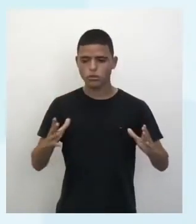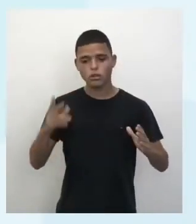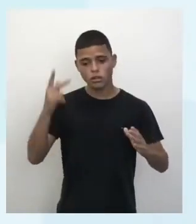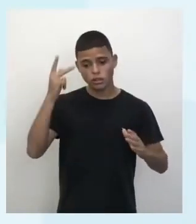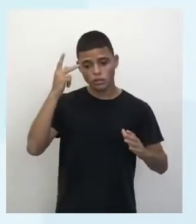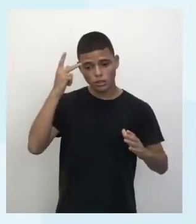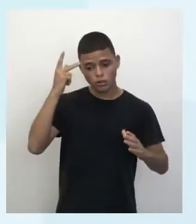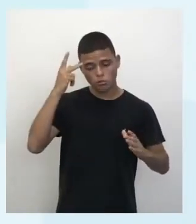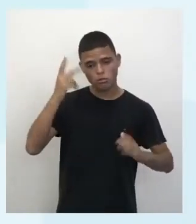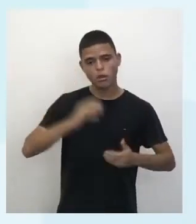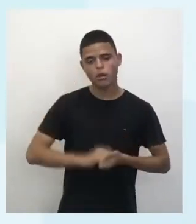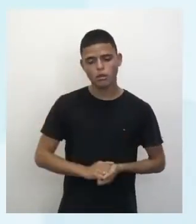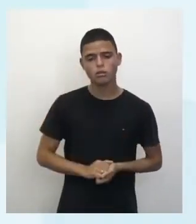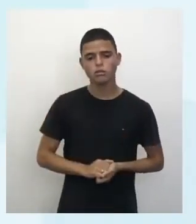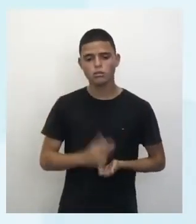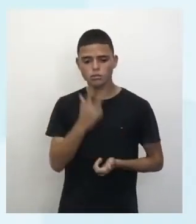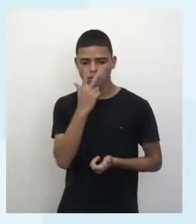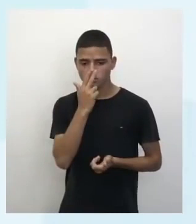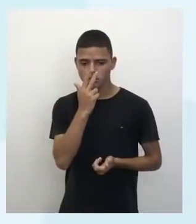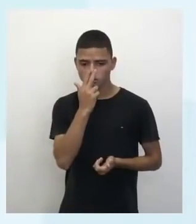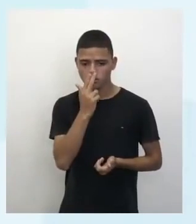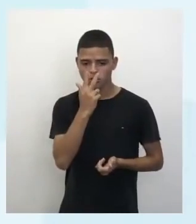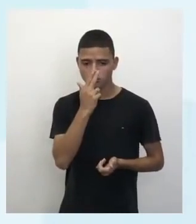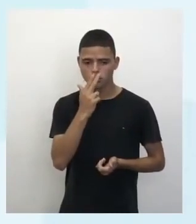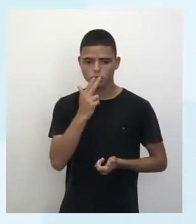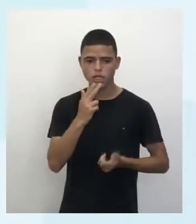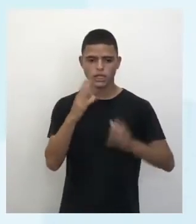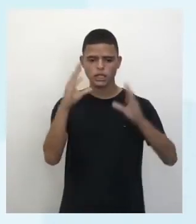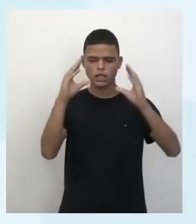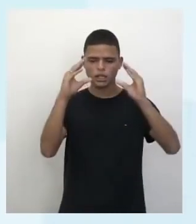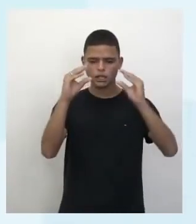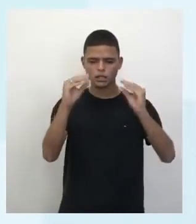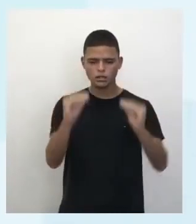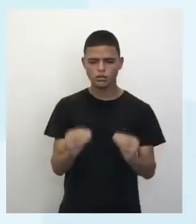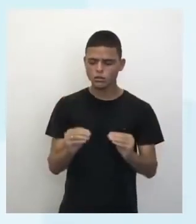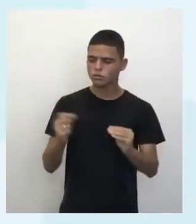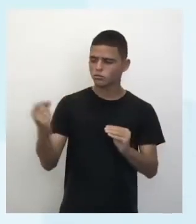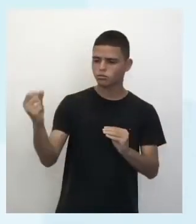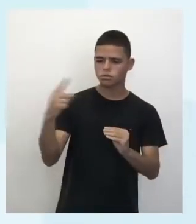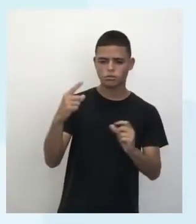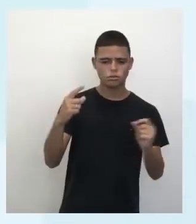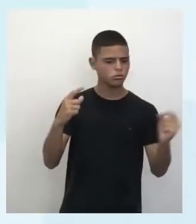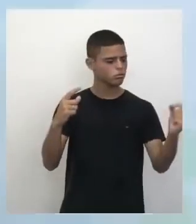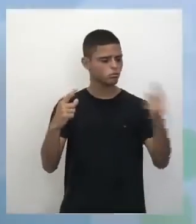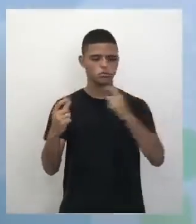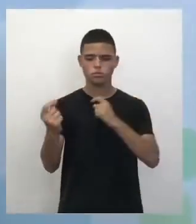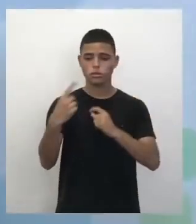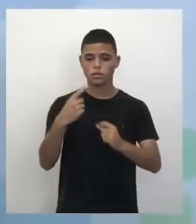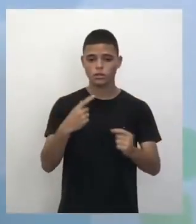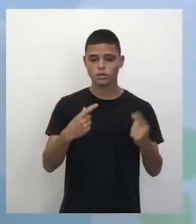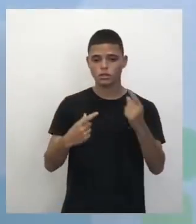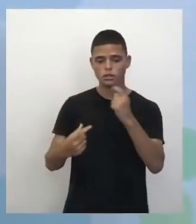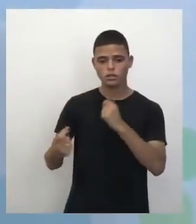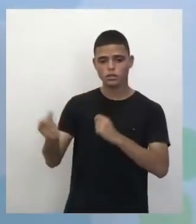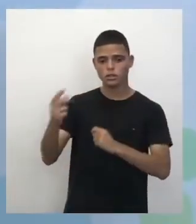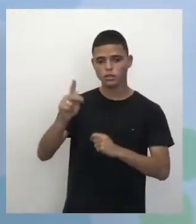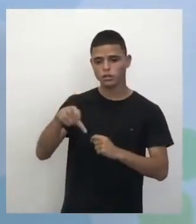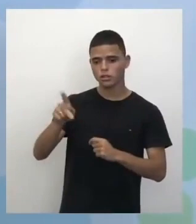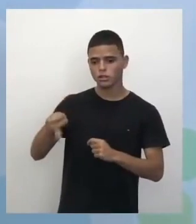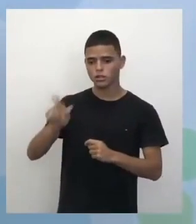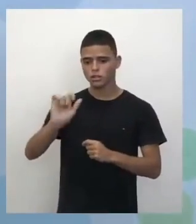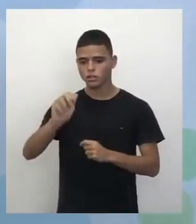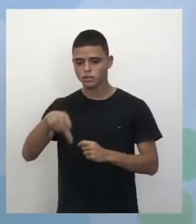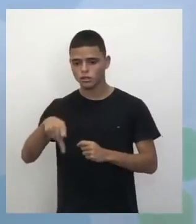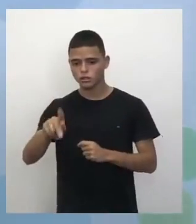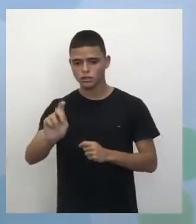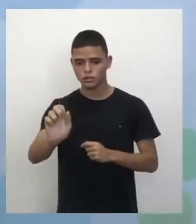cidade, ela meio que se assemelha quando ilumina, assim, né? Uma coisa muito bacana. Nossa, só uma coisa, o professor Alexandre, língua de trapo me lembra São Paulo. Cara, língua de trapo